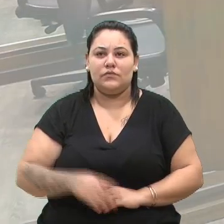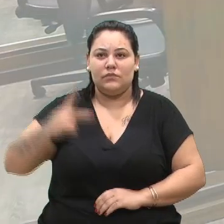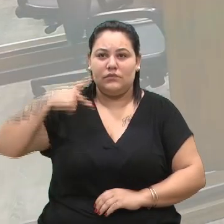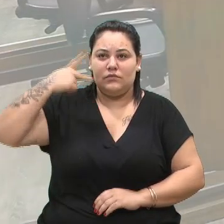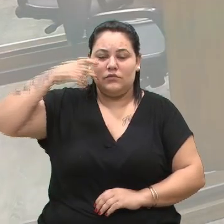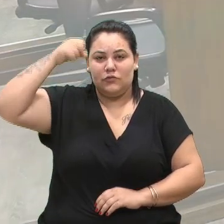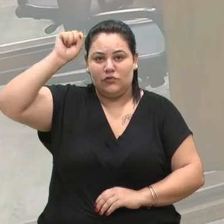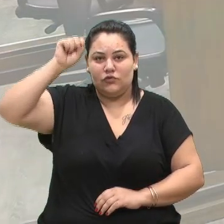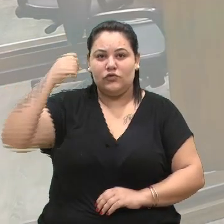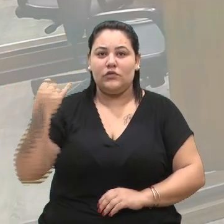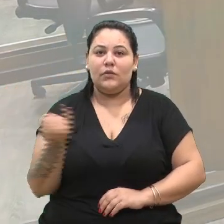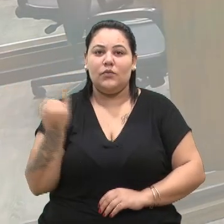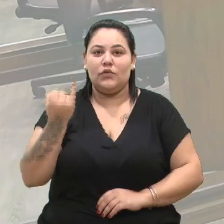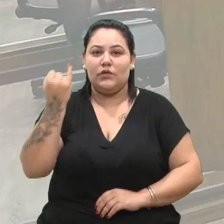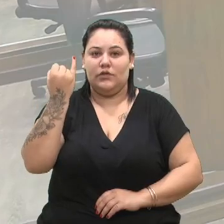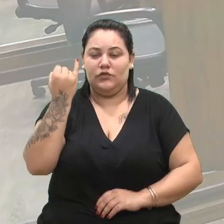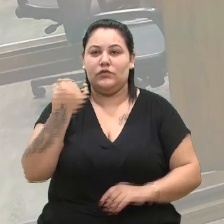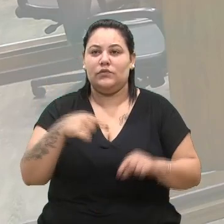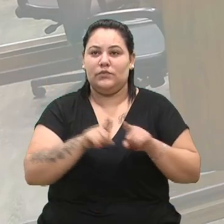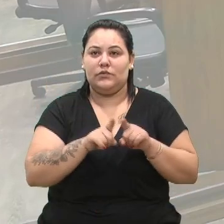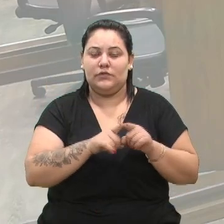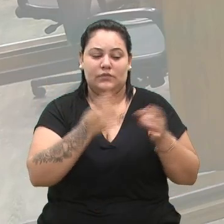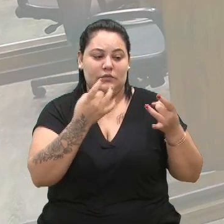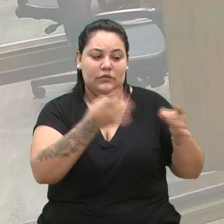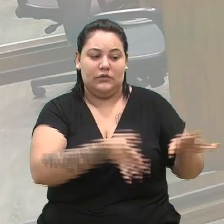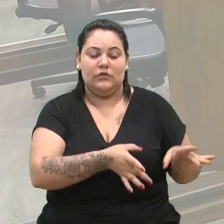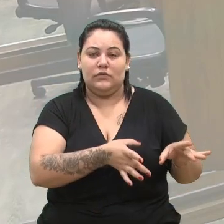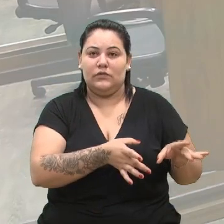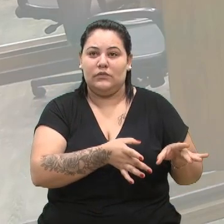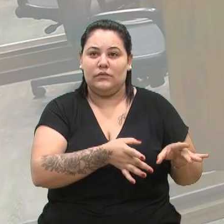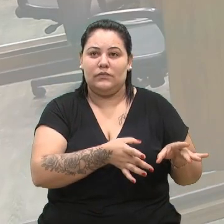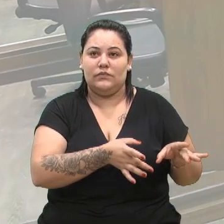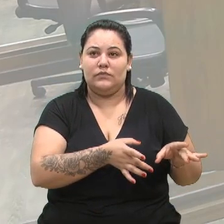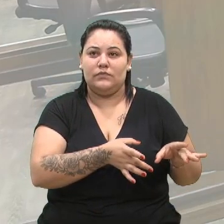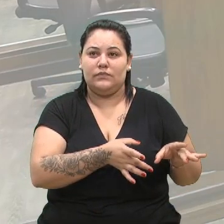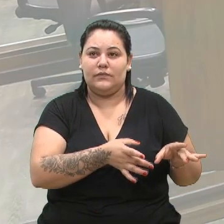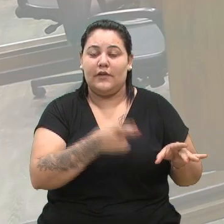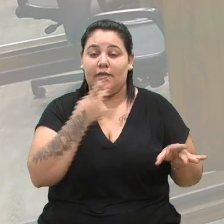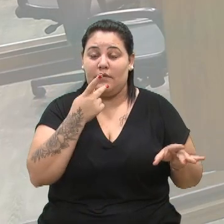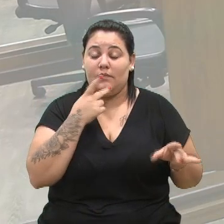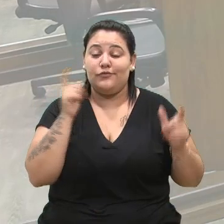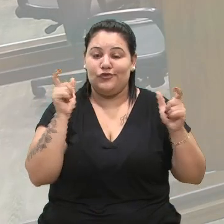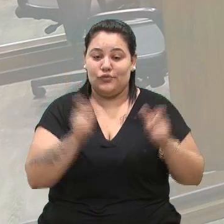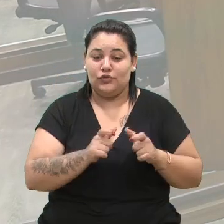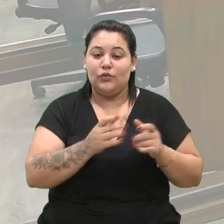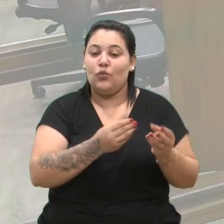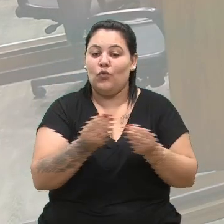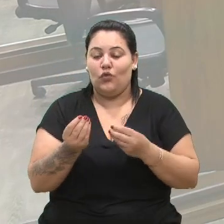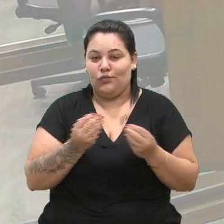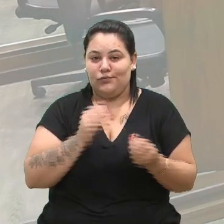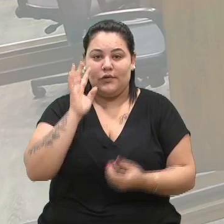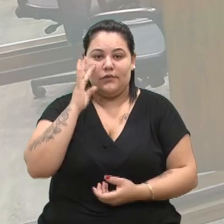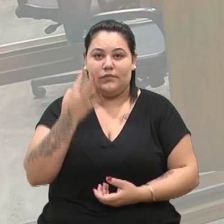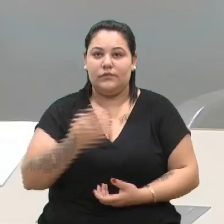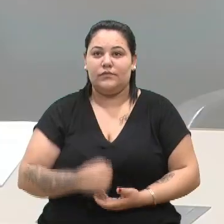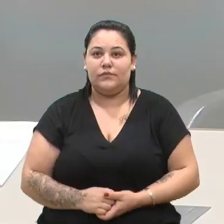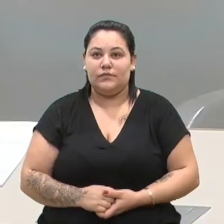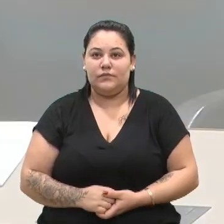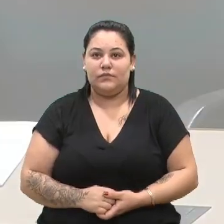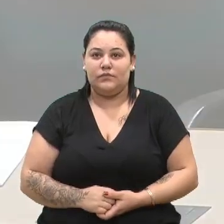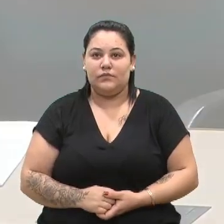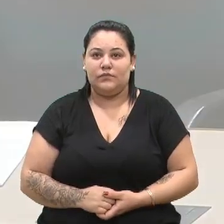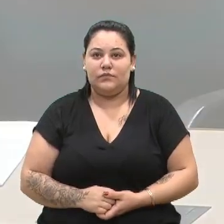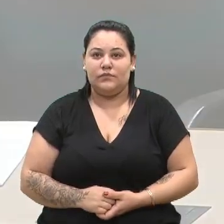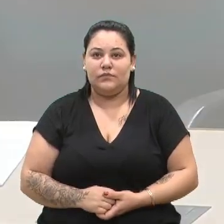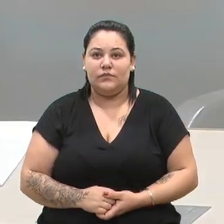esses Bota Fora, eu diria, para diminuir bastante essa situação de abandono de